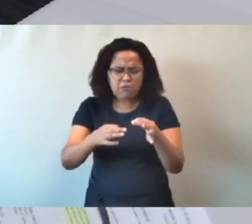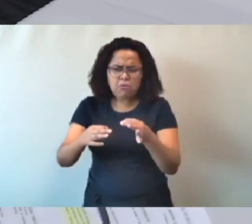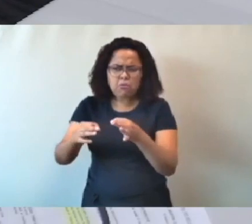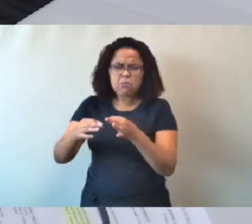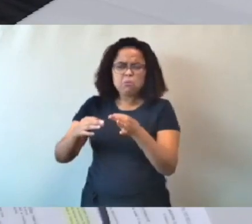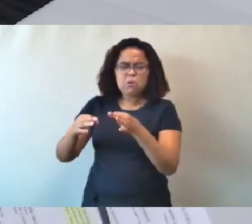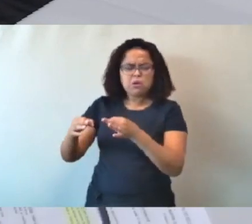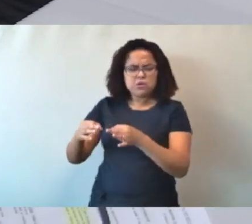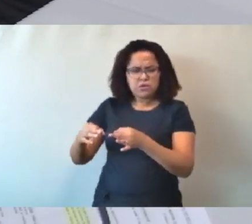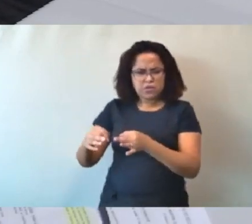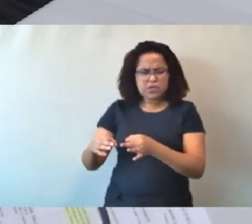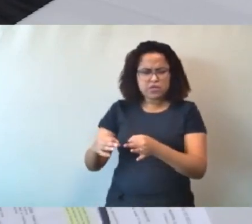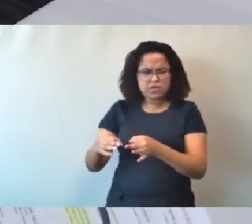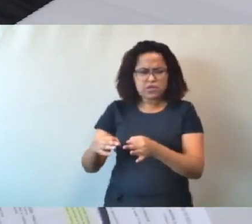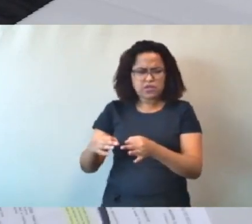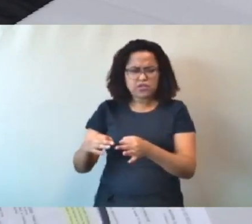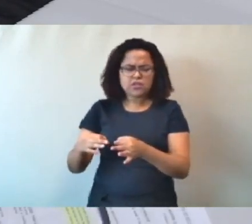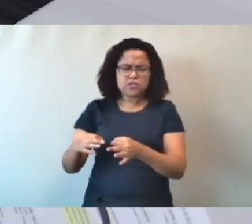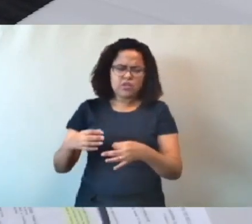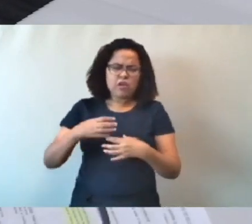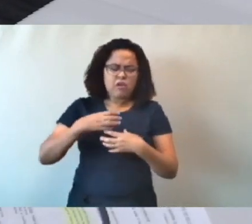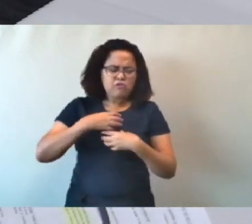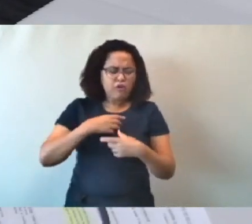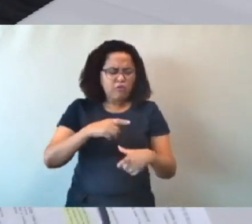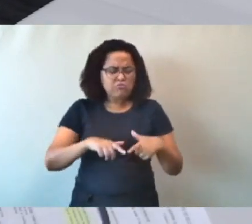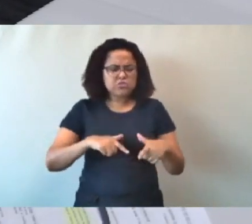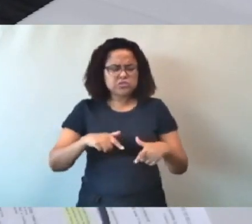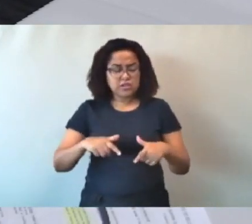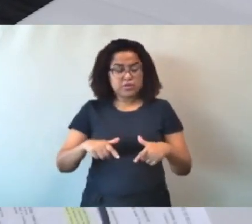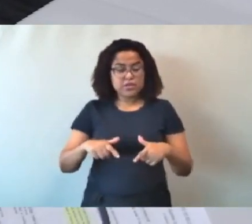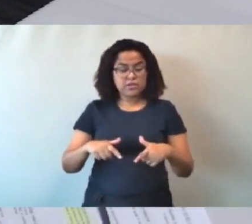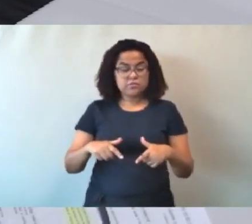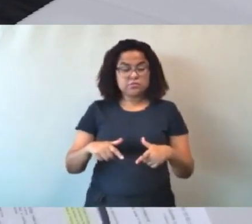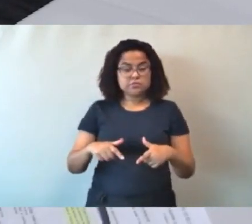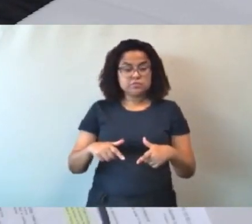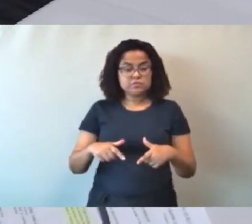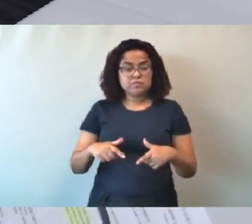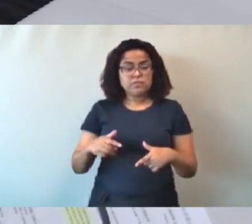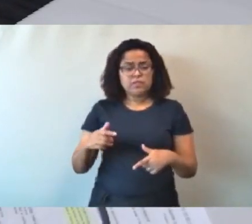mais inteligente a gente não ficar nesse bate-boca com um morador de rua,